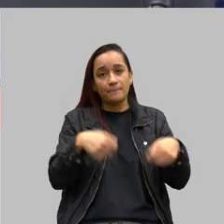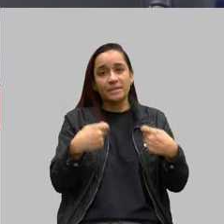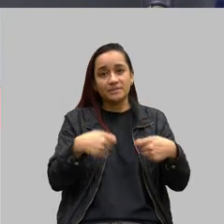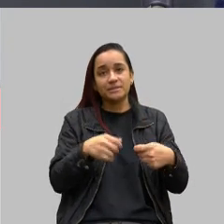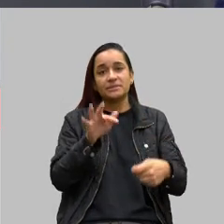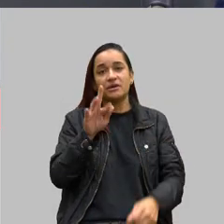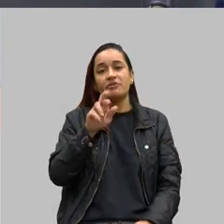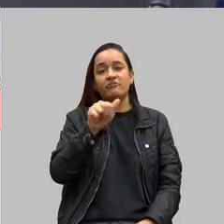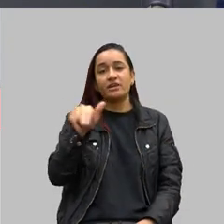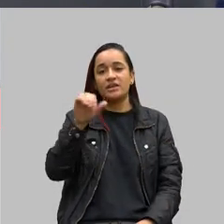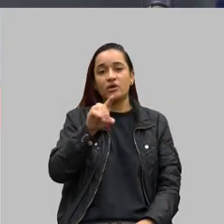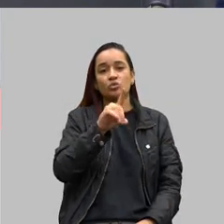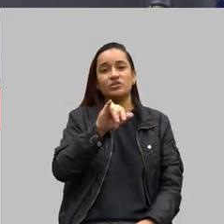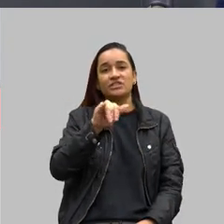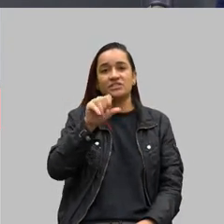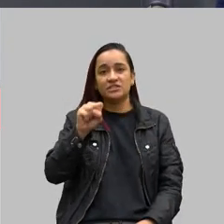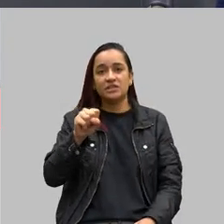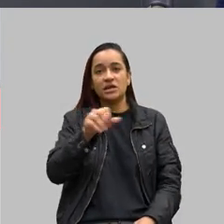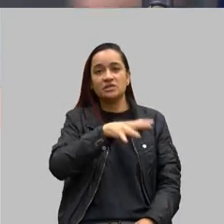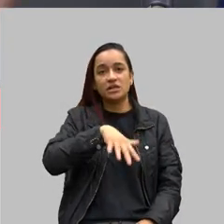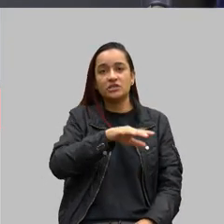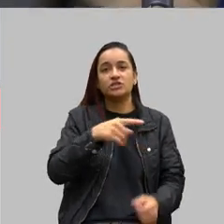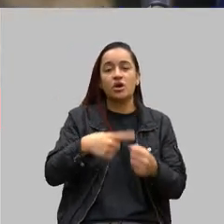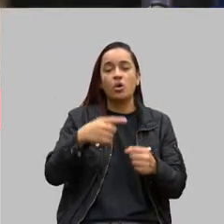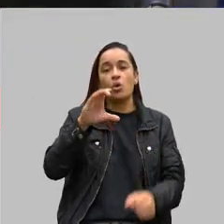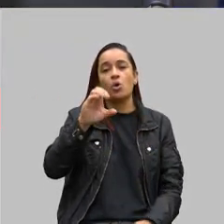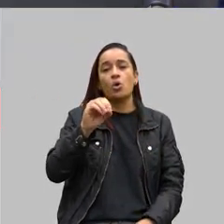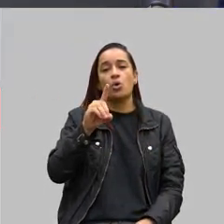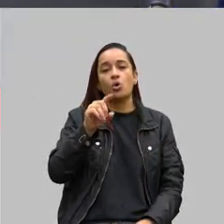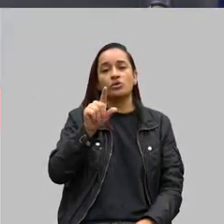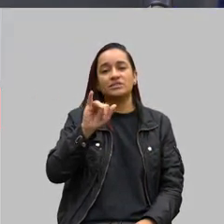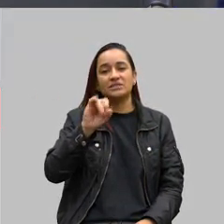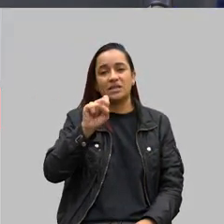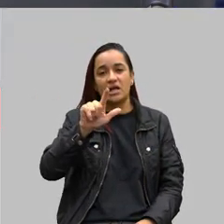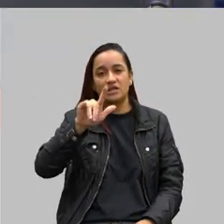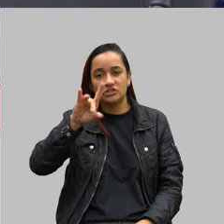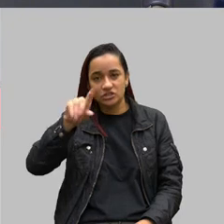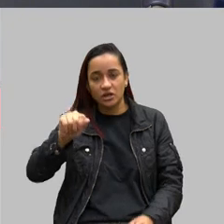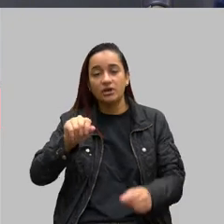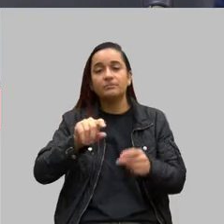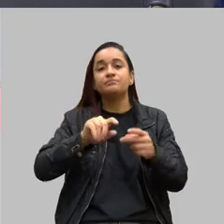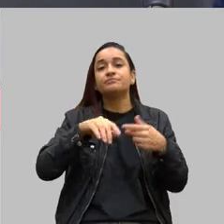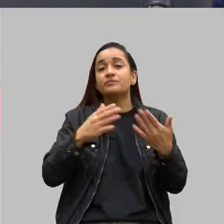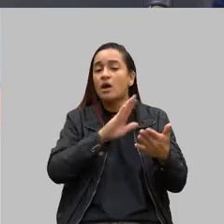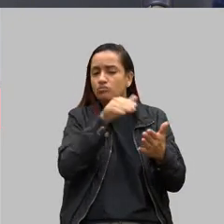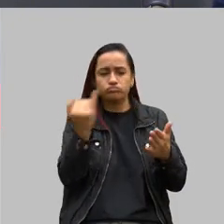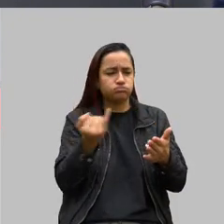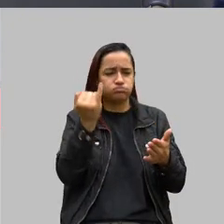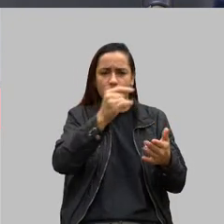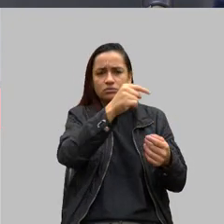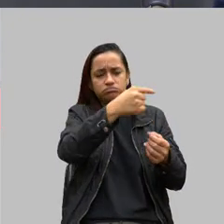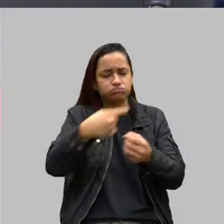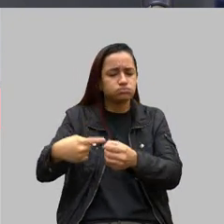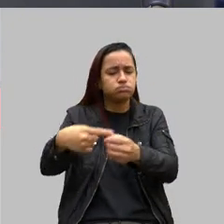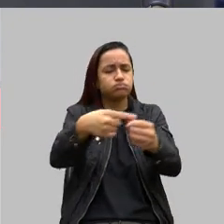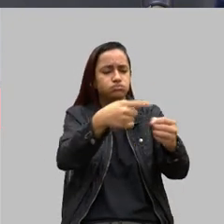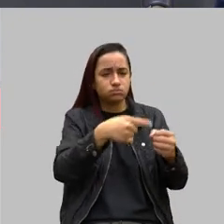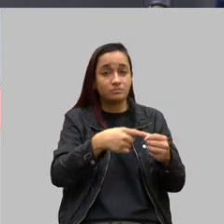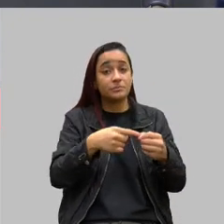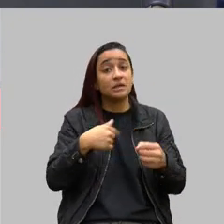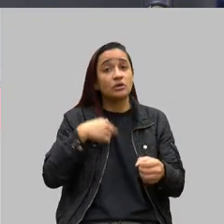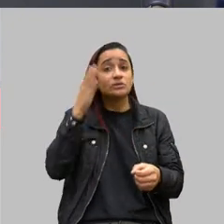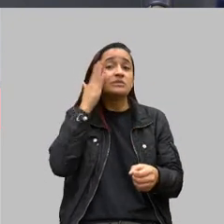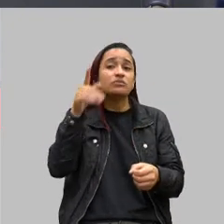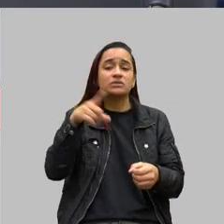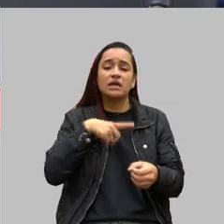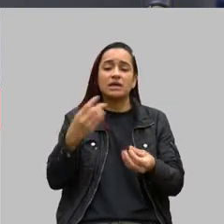machada região de Cordislândia mon senhor Paulo é fundamental o Senhor deu o Senhor deu pra gente um tempo aí que até